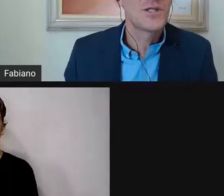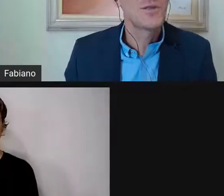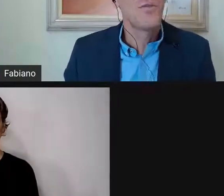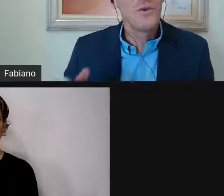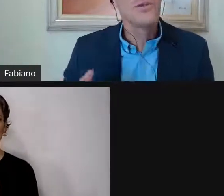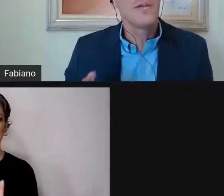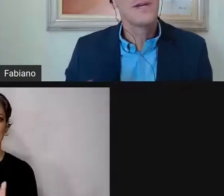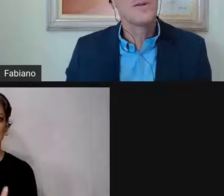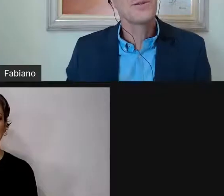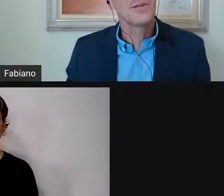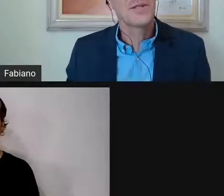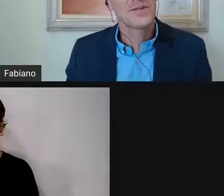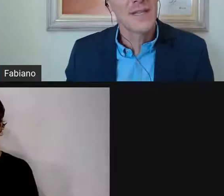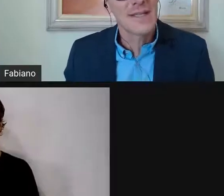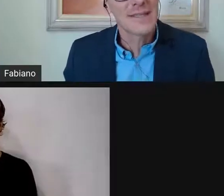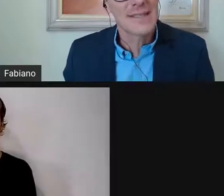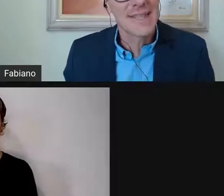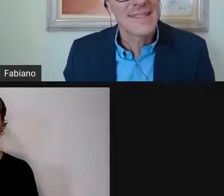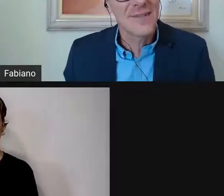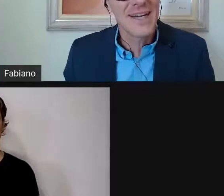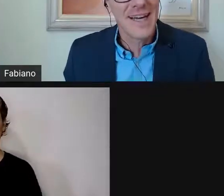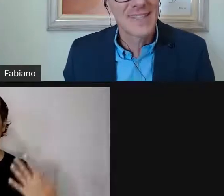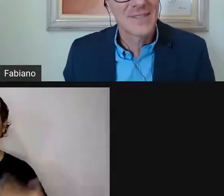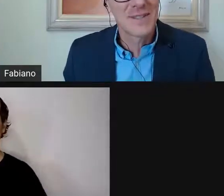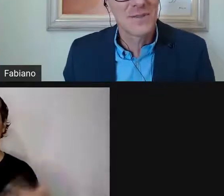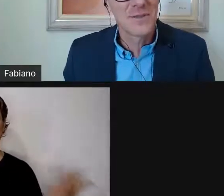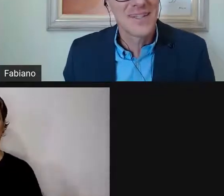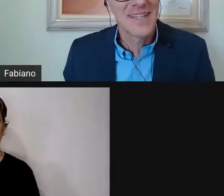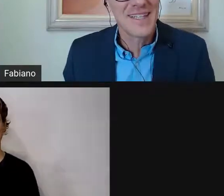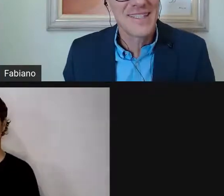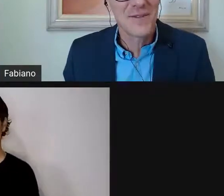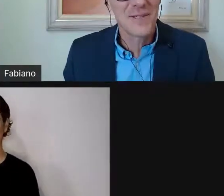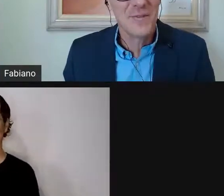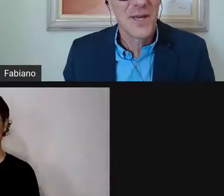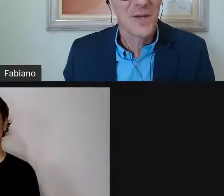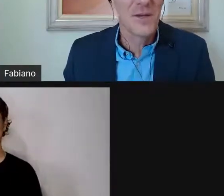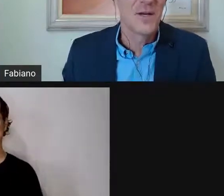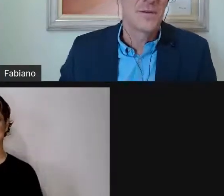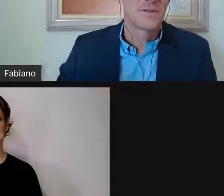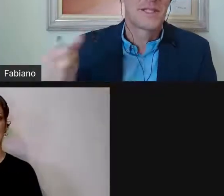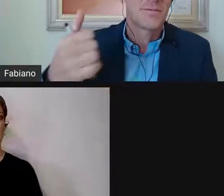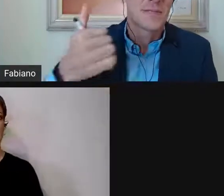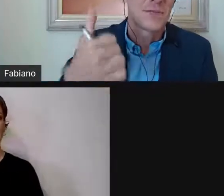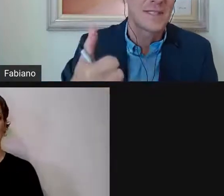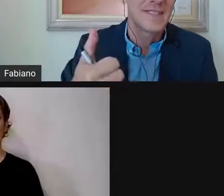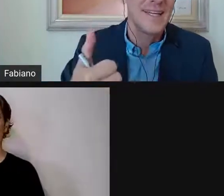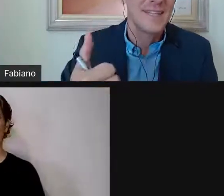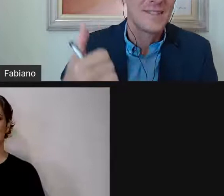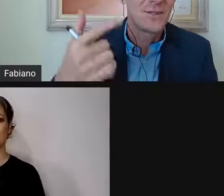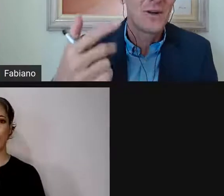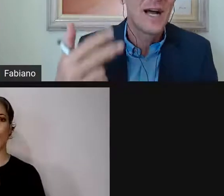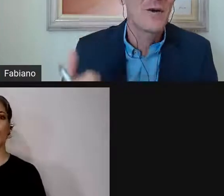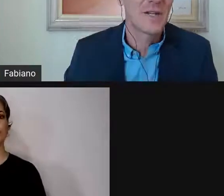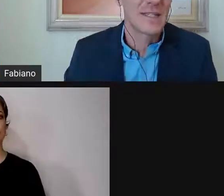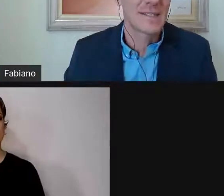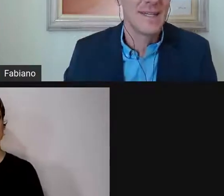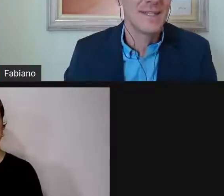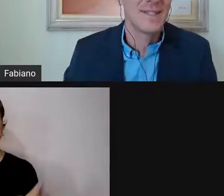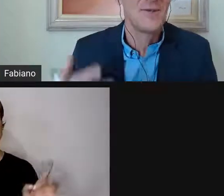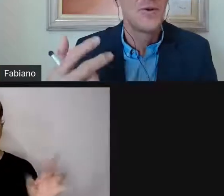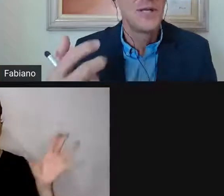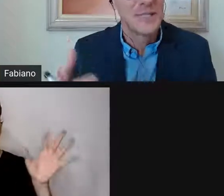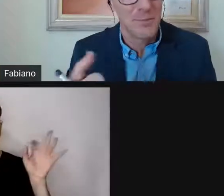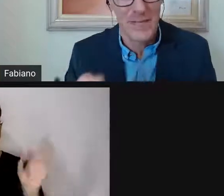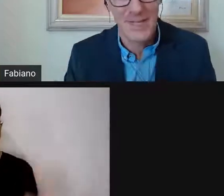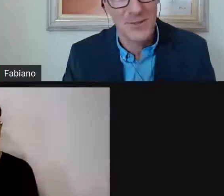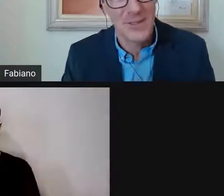lógico que foi um destino muito bem construído, né, Candice? Nada é o acaso, teve muita relação aí no meio. Você era a pessoa certa, no local e hora